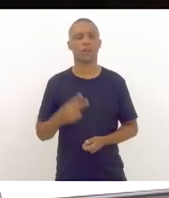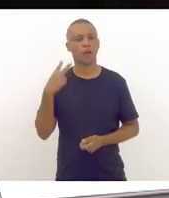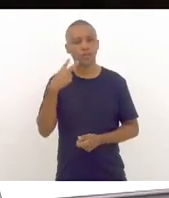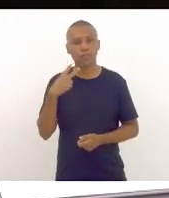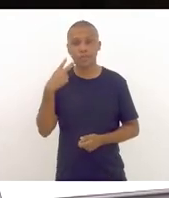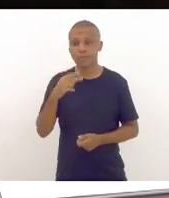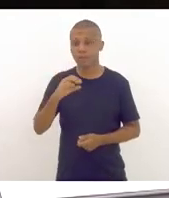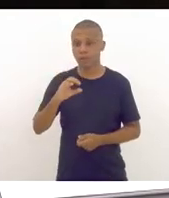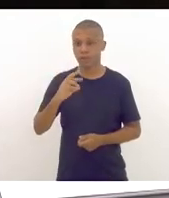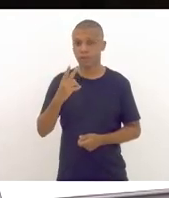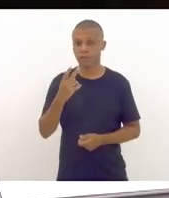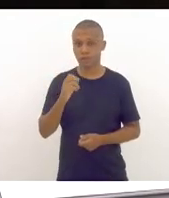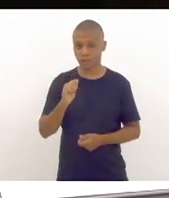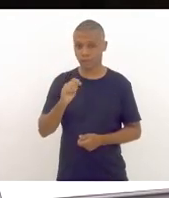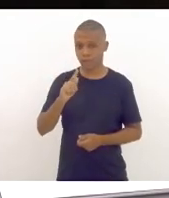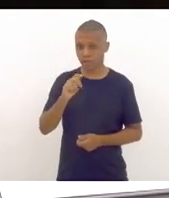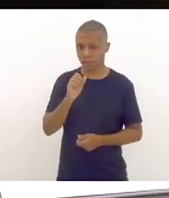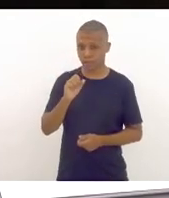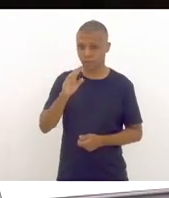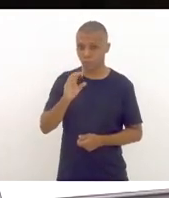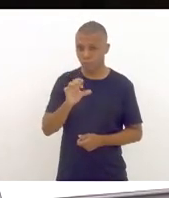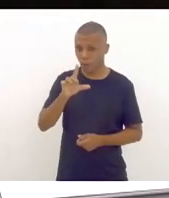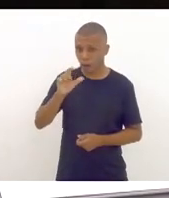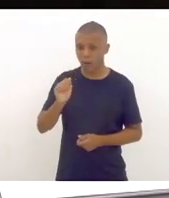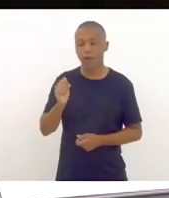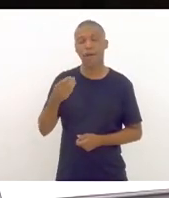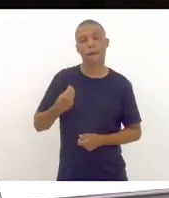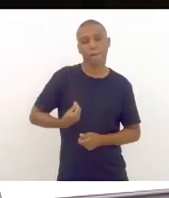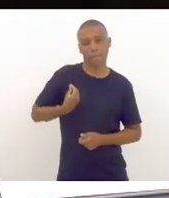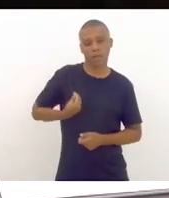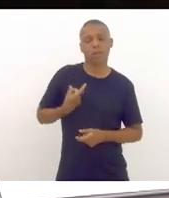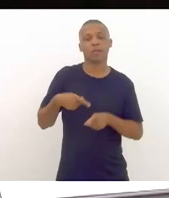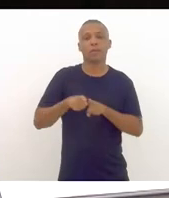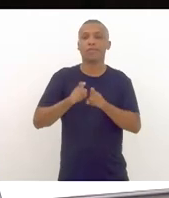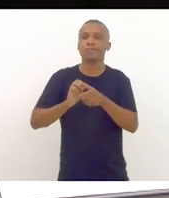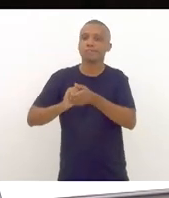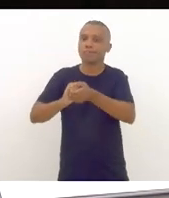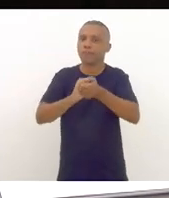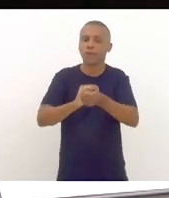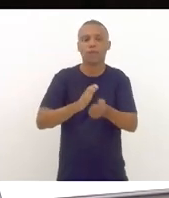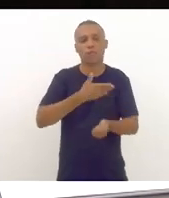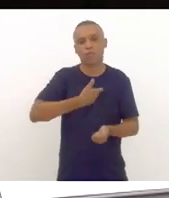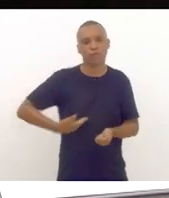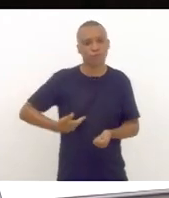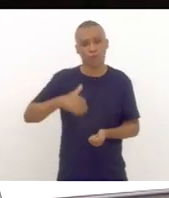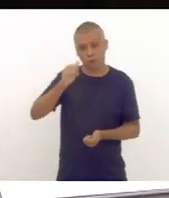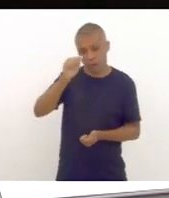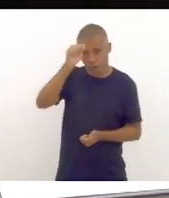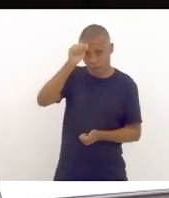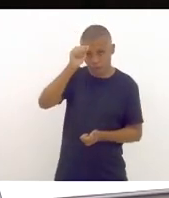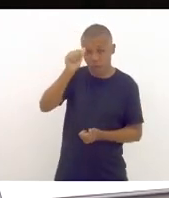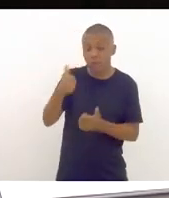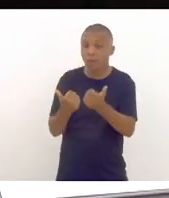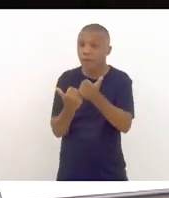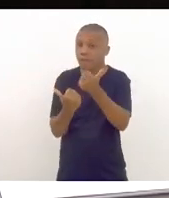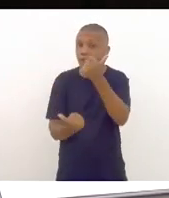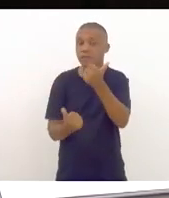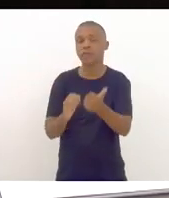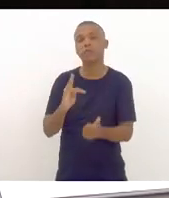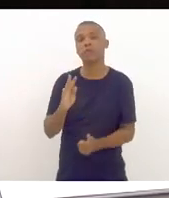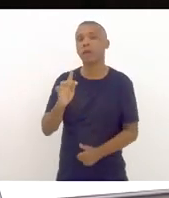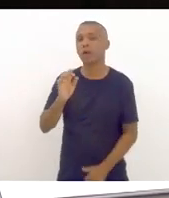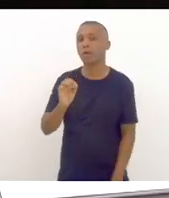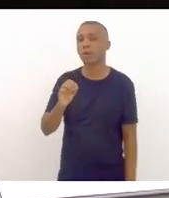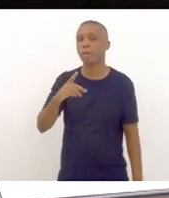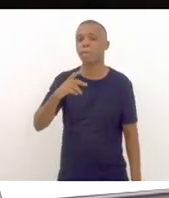Chagas Bolas, também presente. Saudar o nosso governador, Cláudio Castro, e o vice, Thiago Pampolho, e